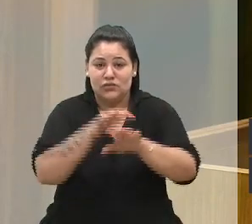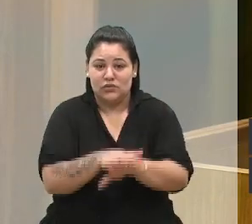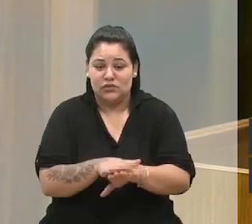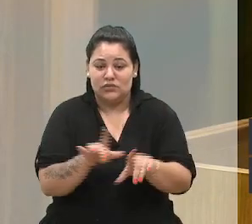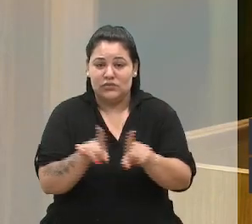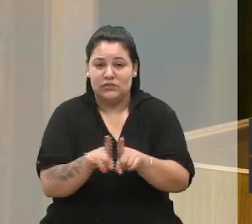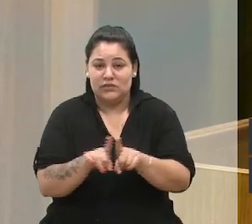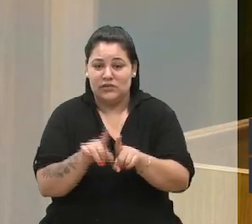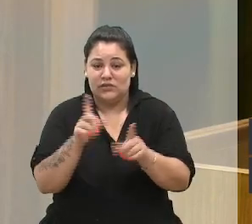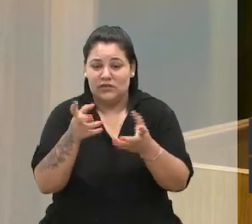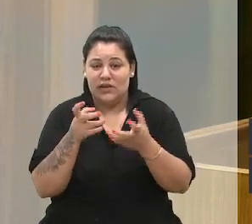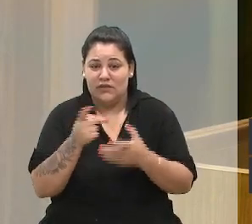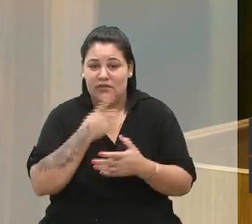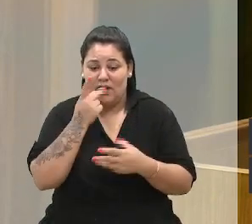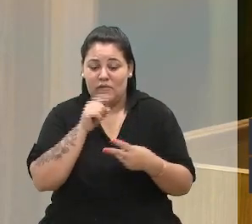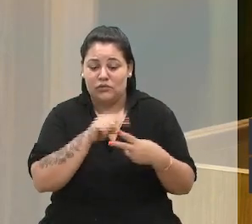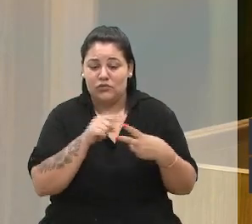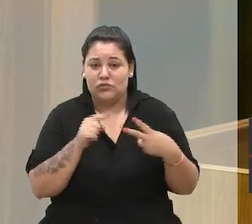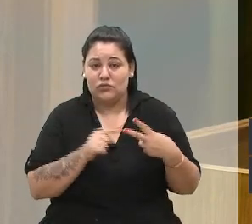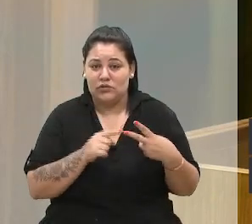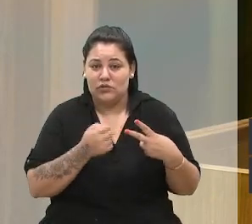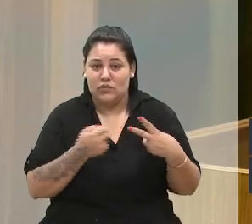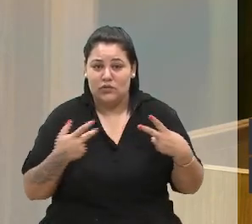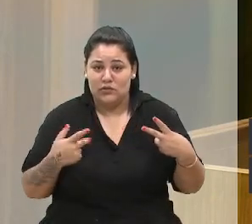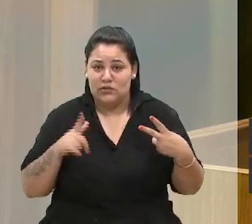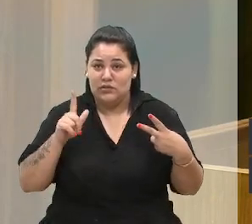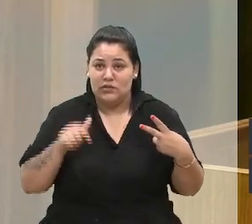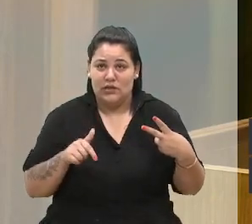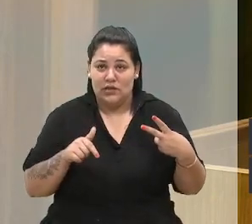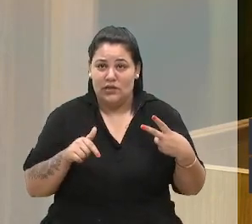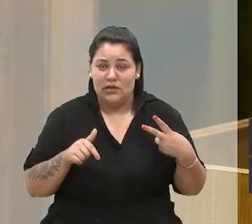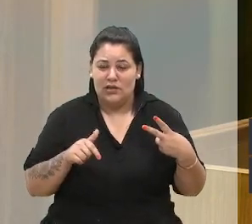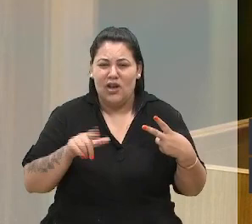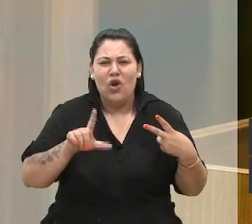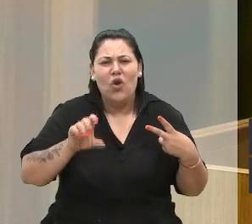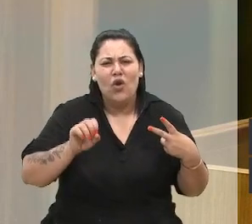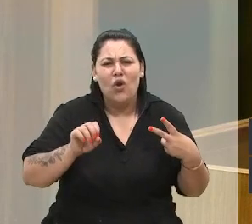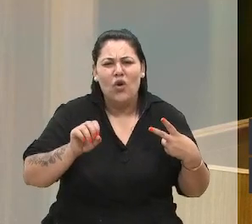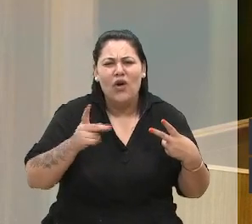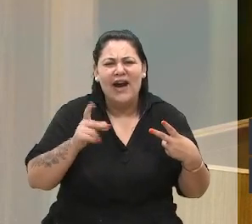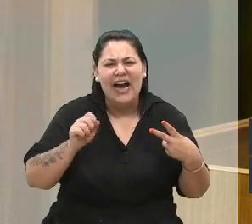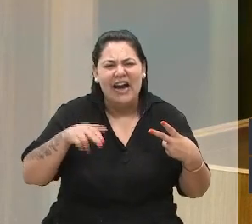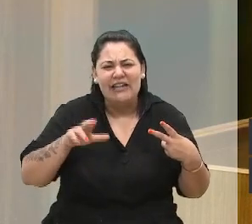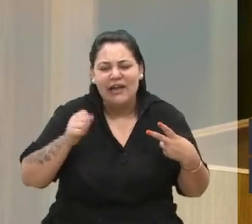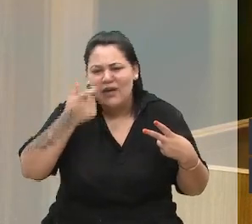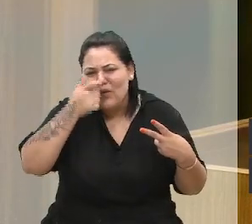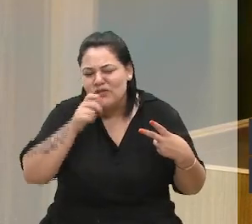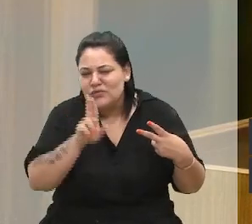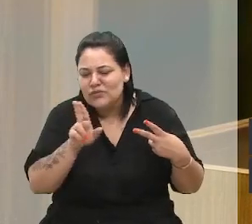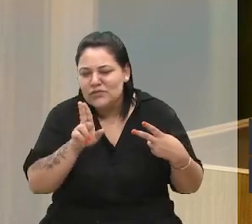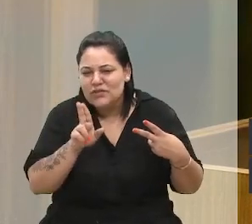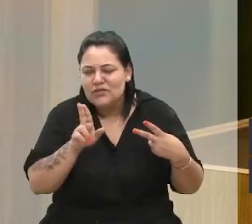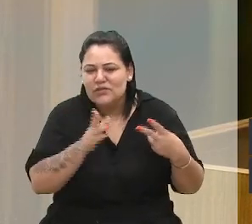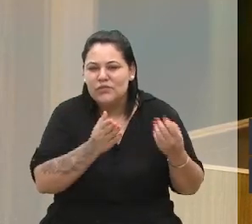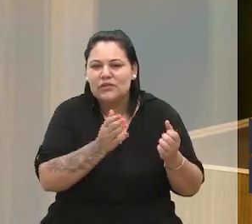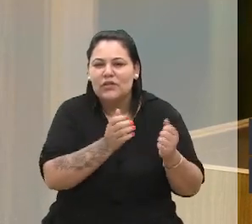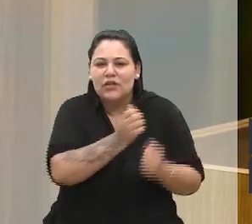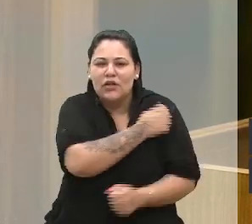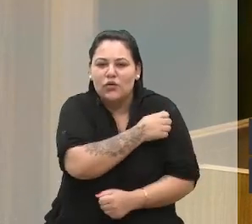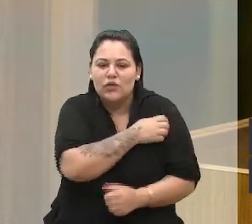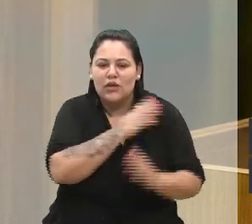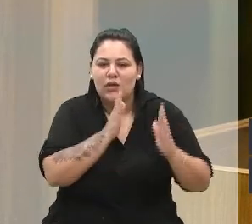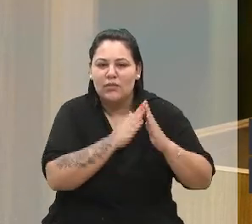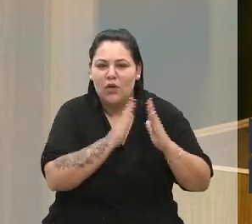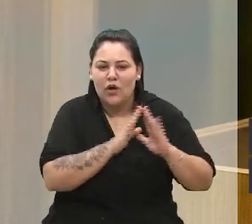citar 2 casos, que é o caso da Johanna, que é uma estudante que mora no campus